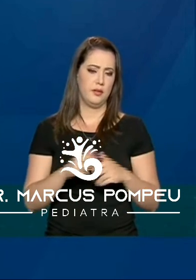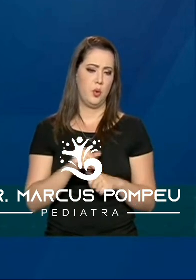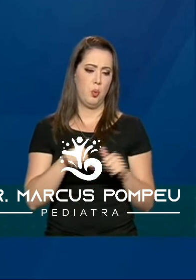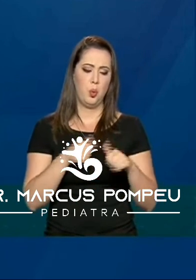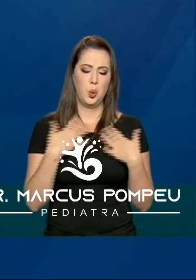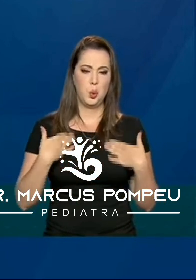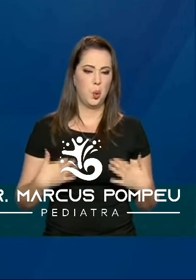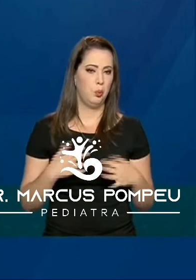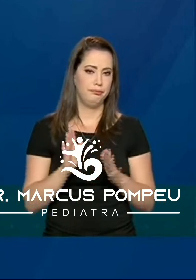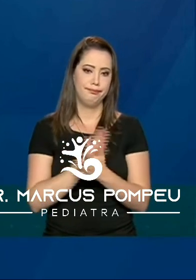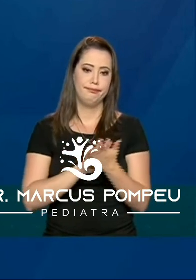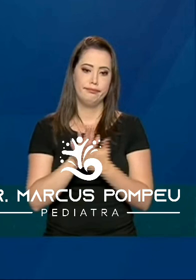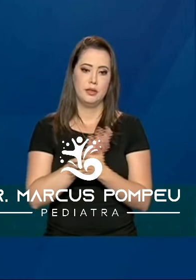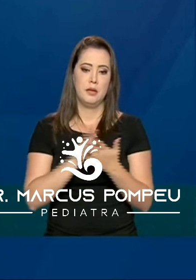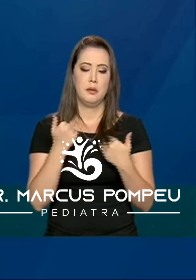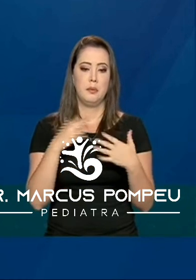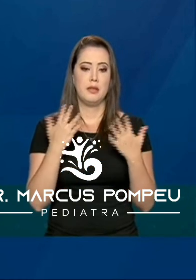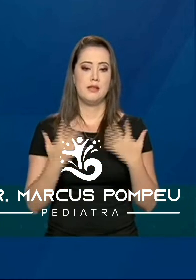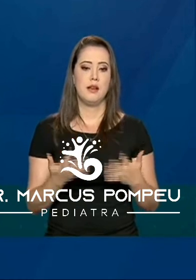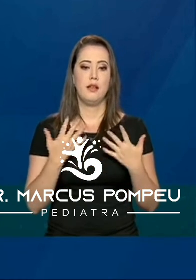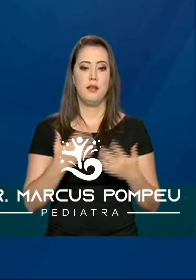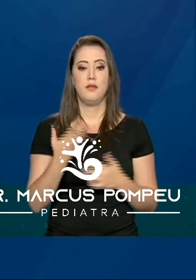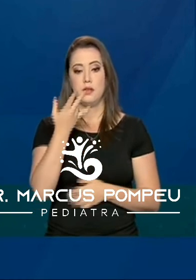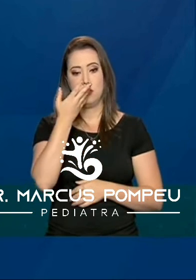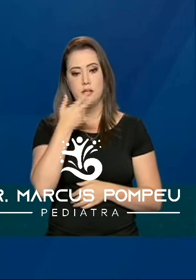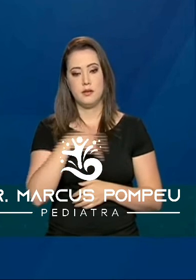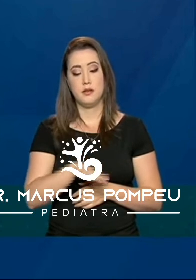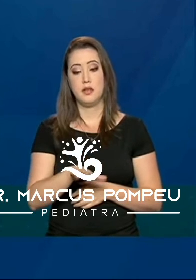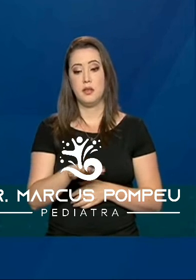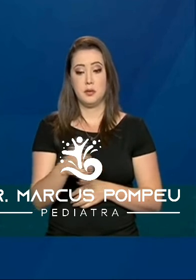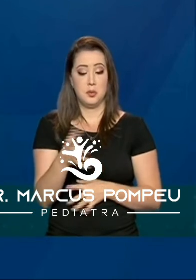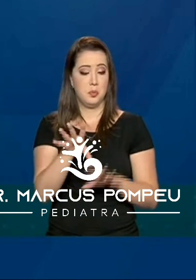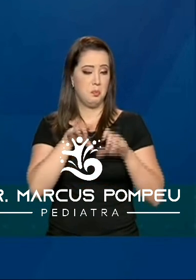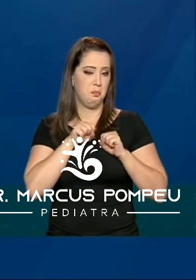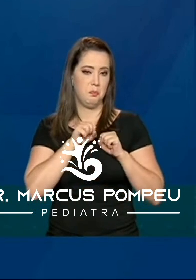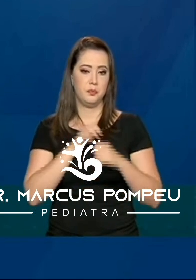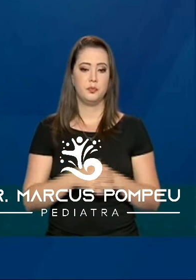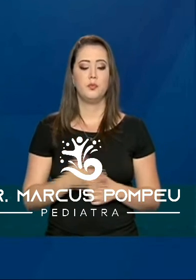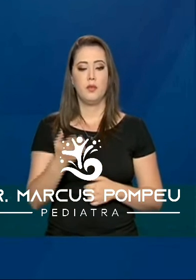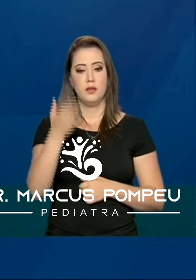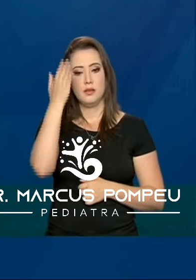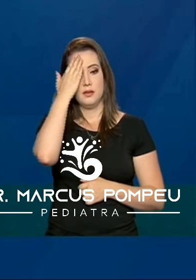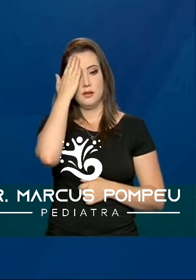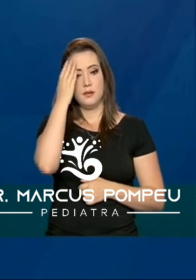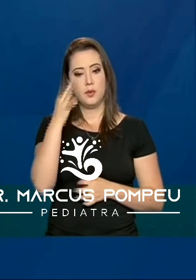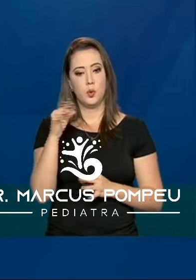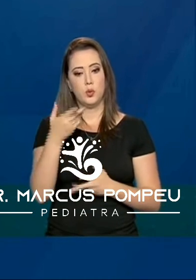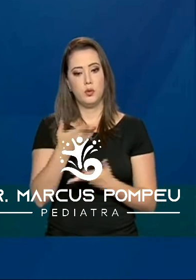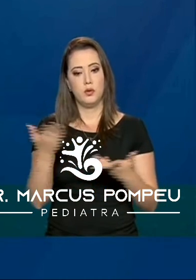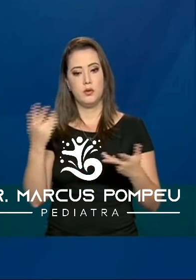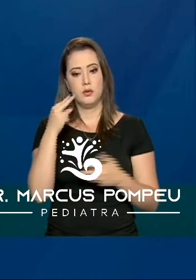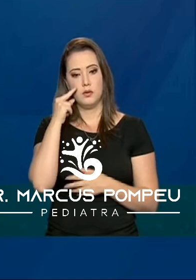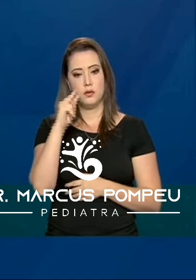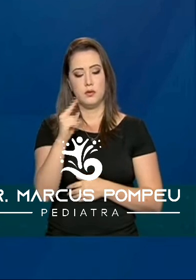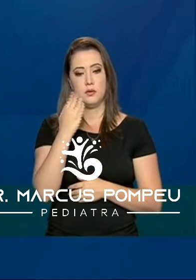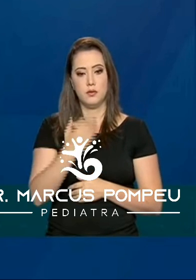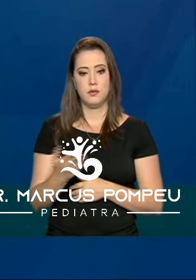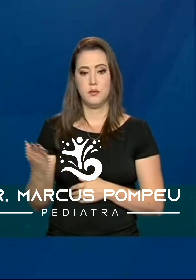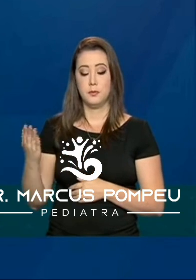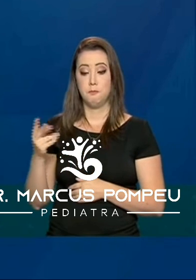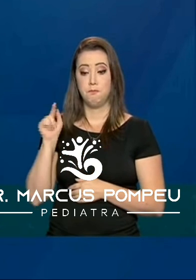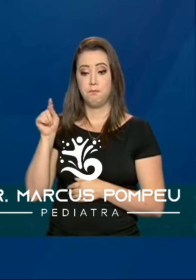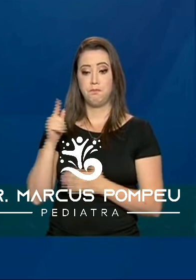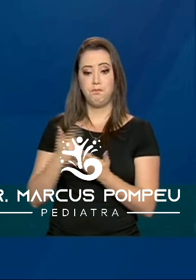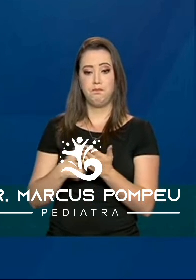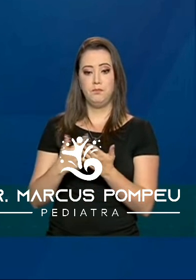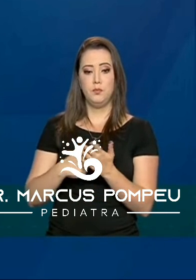muito mais tranquilo e as crianças ignoram essa. Se vocês quiserem saber de onde vem tudo isso, eu aconselho esse livro do Bob Kennedy.